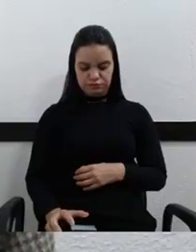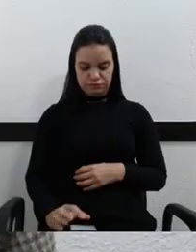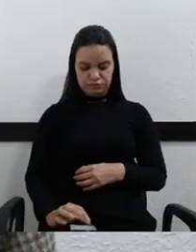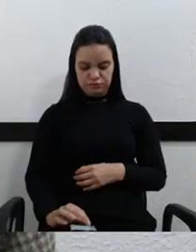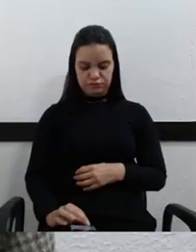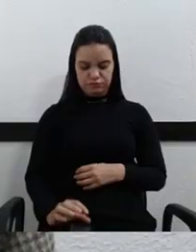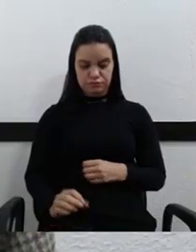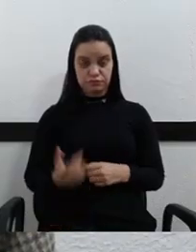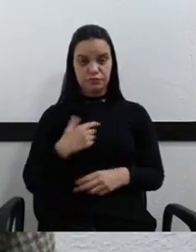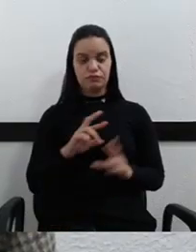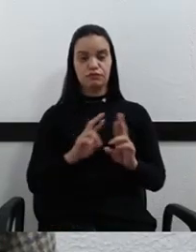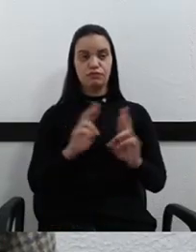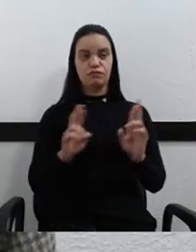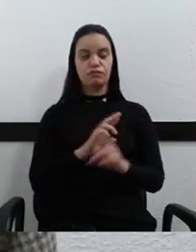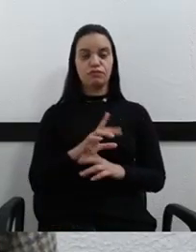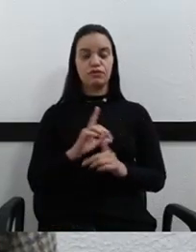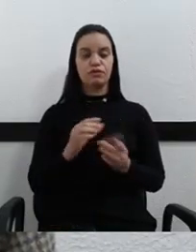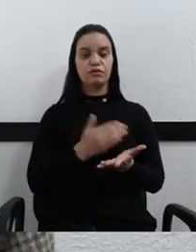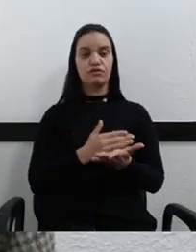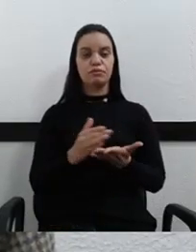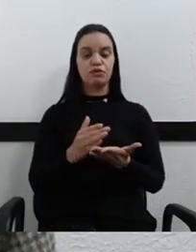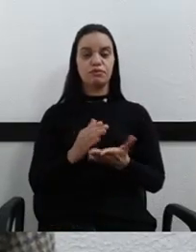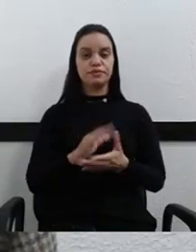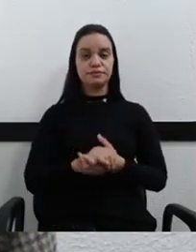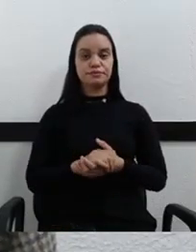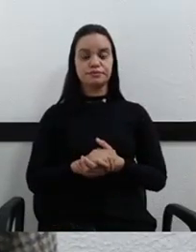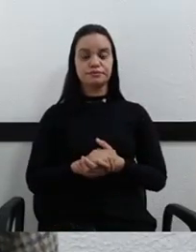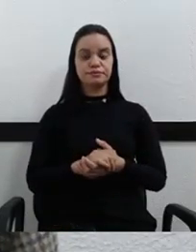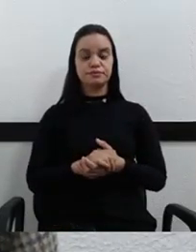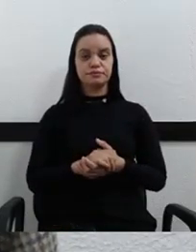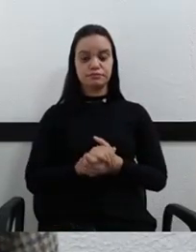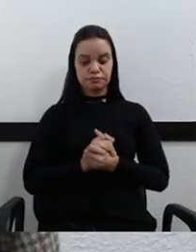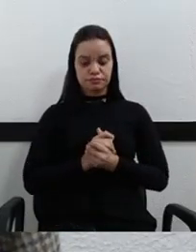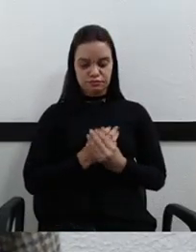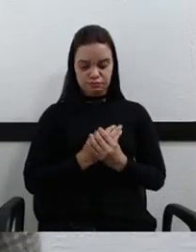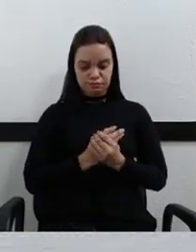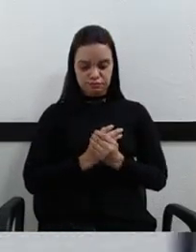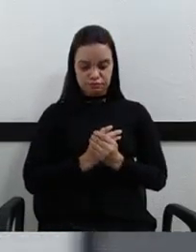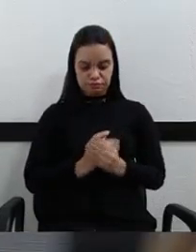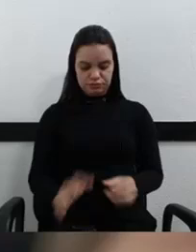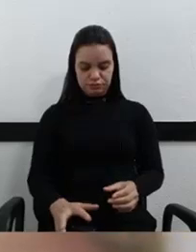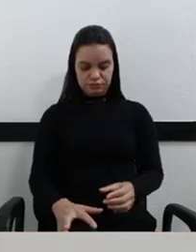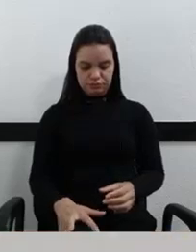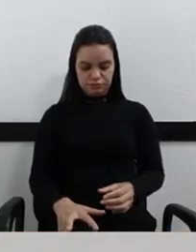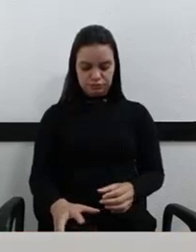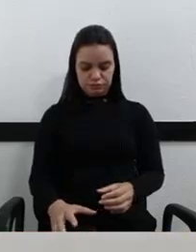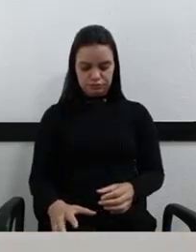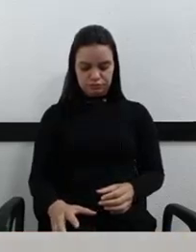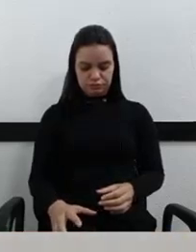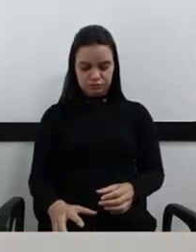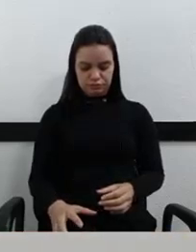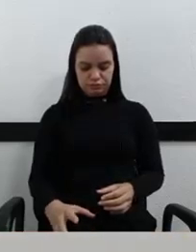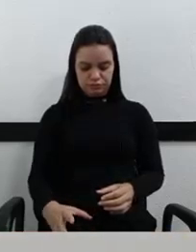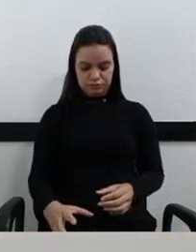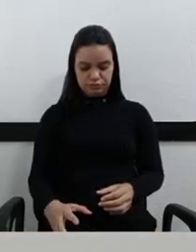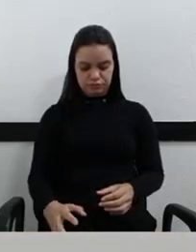O relator é o conselheiro Roque Jerônimo de Andrade, com a palavra. Obrigado, excelência. Neste caso, tivemos apenas